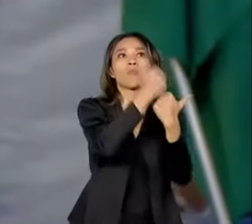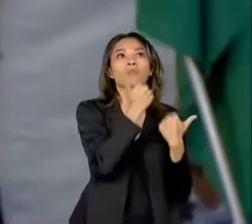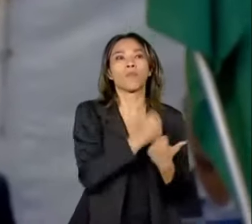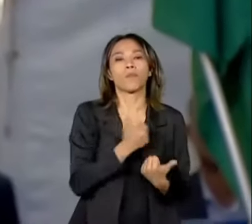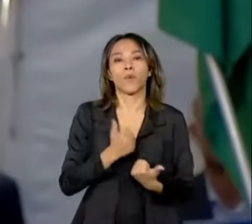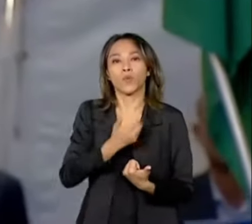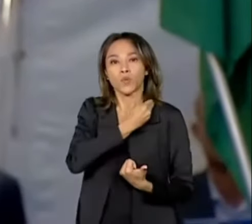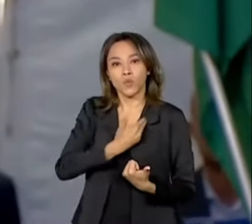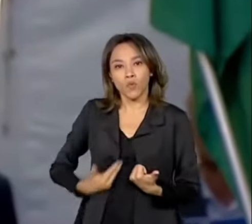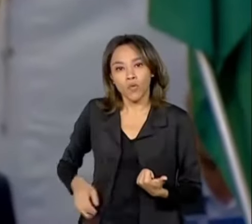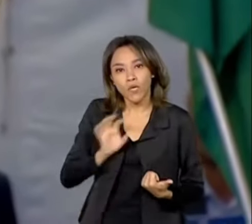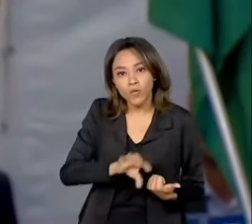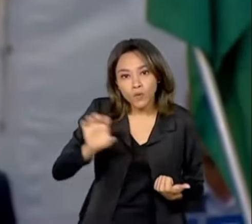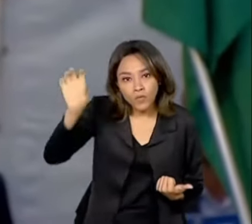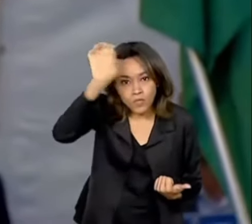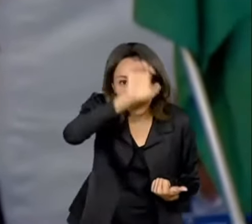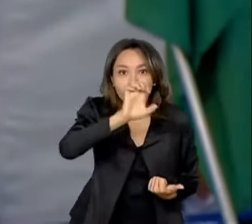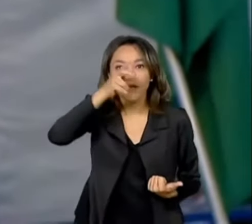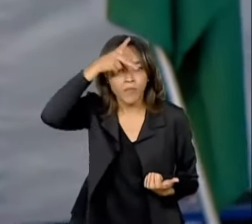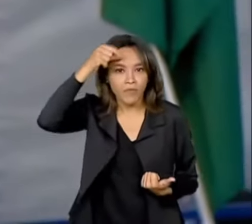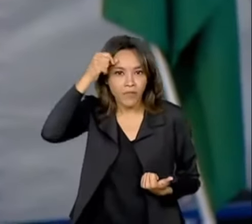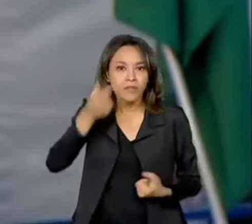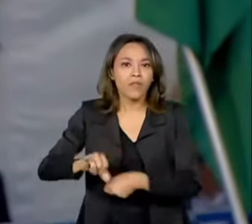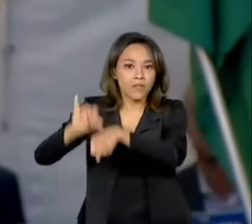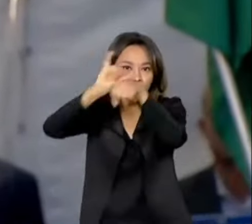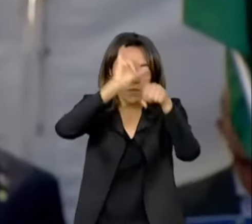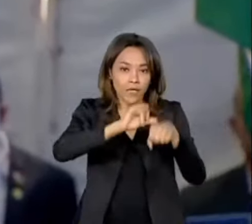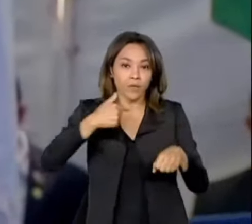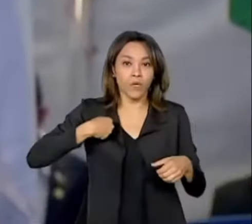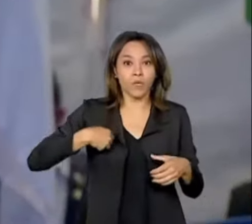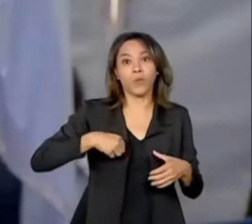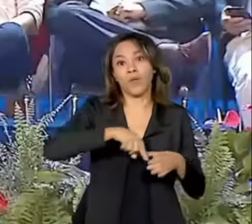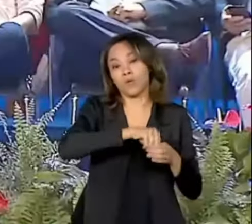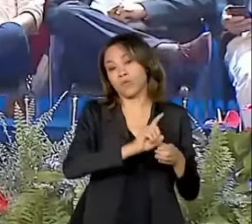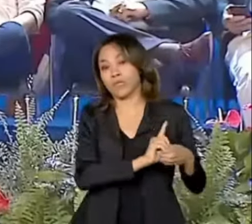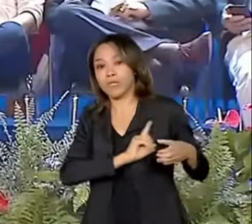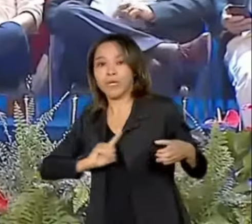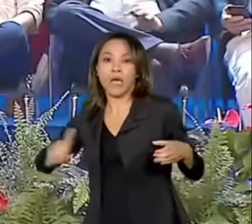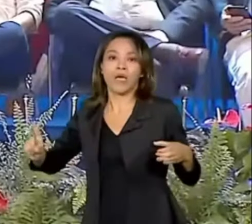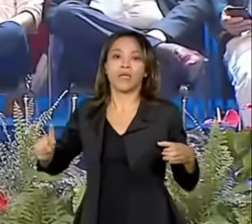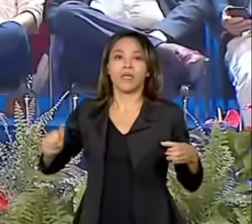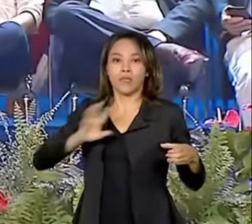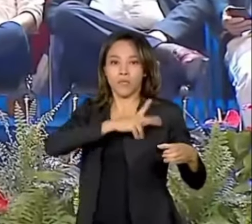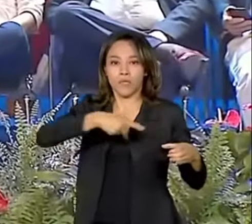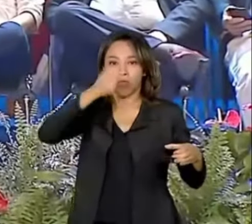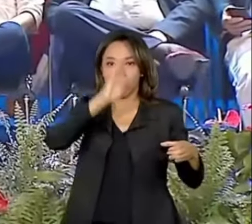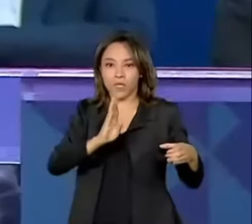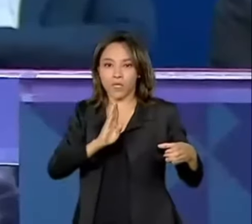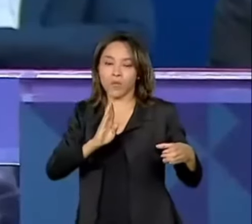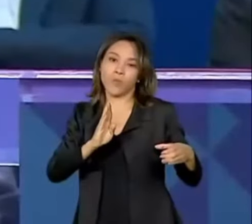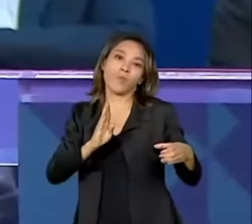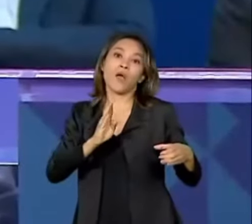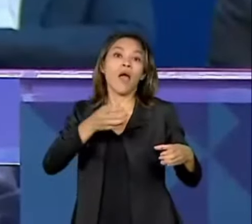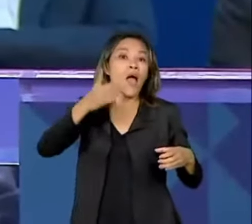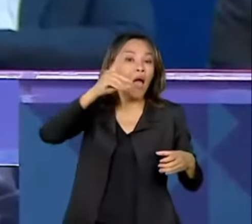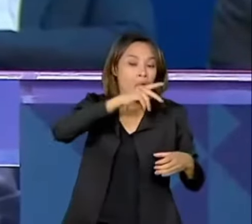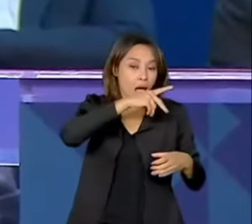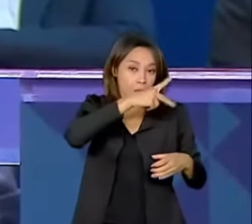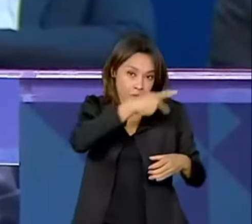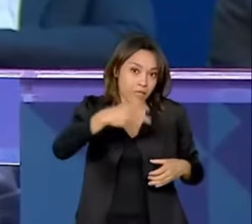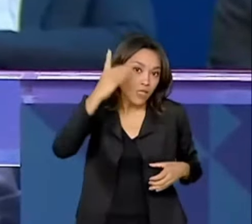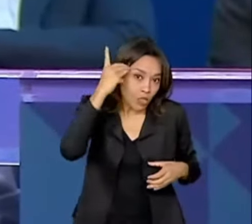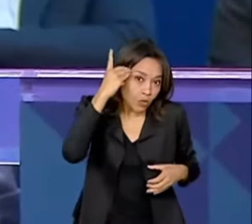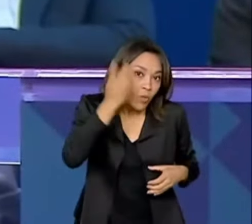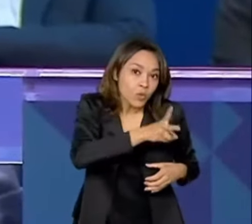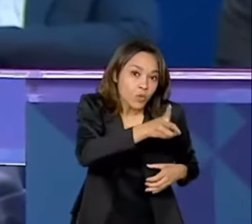e com os prefeitos das capitais. Quando eu saí da presidência, a Dilma continuou, depois parou. Eu tenho visitado